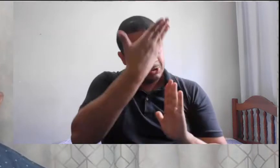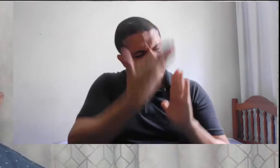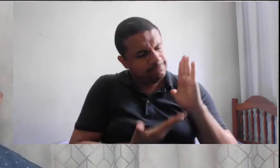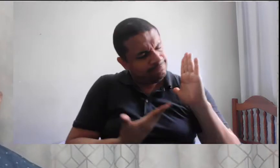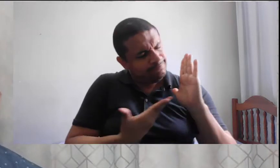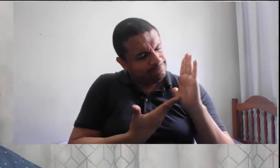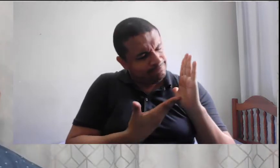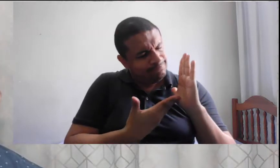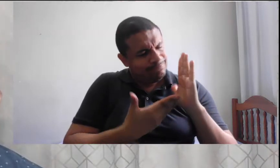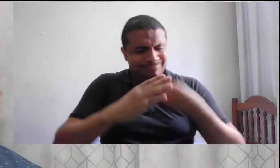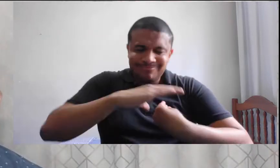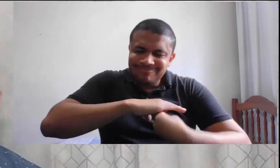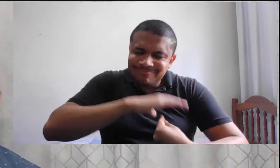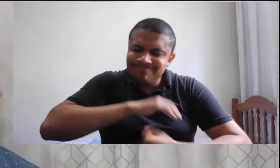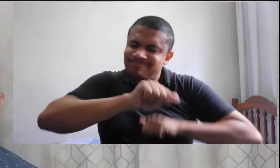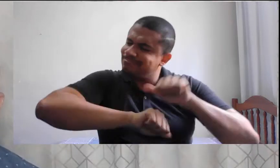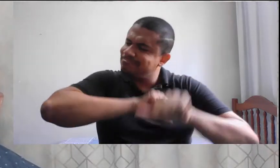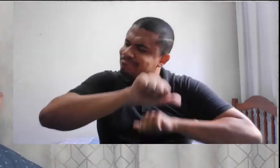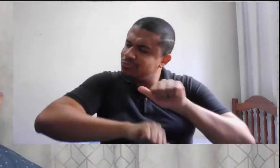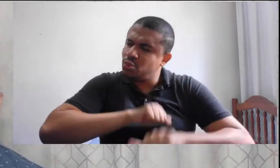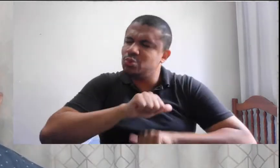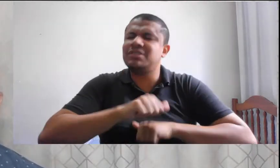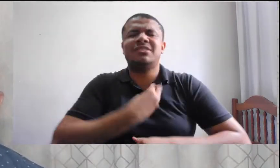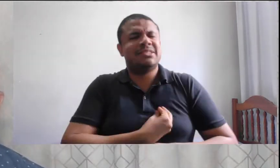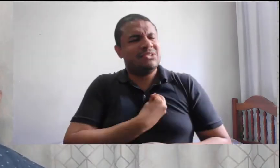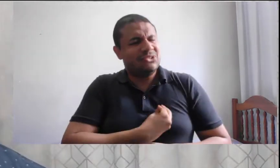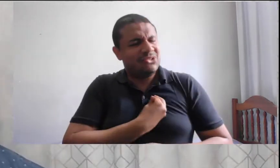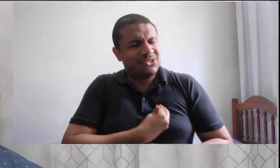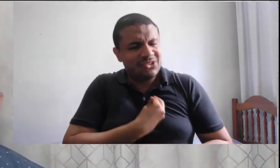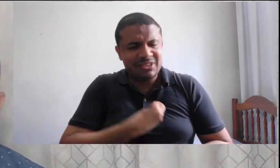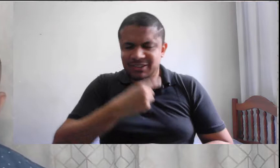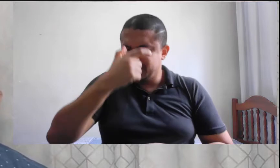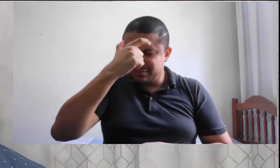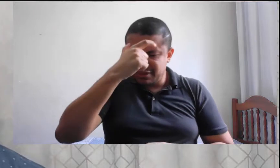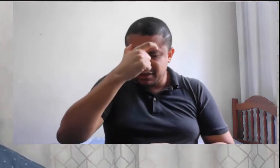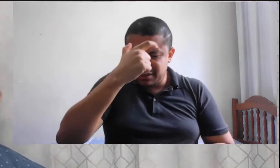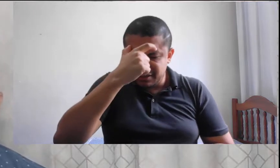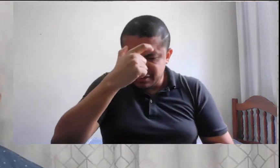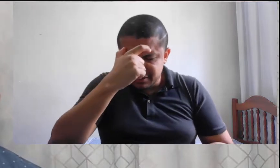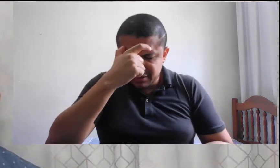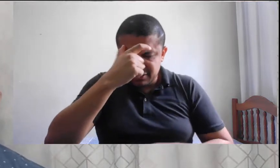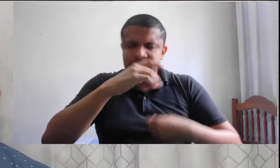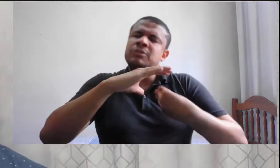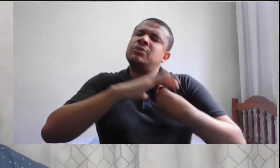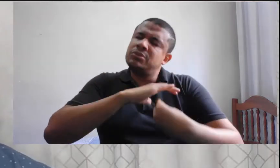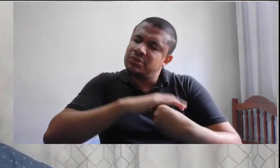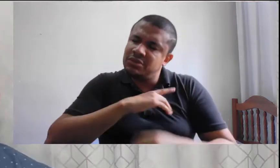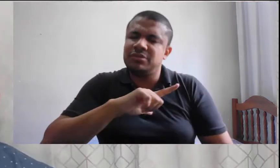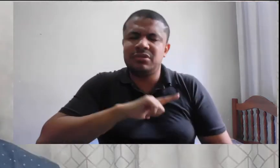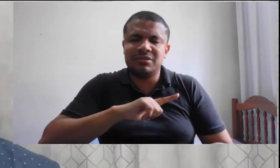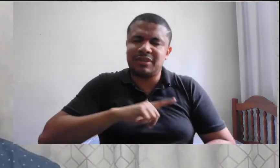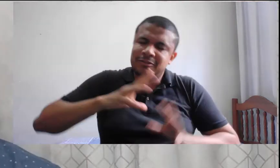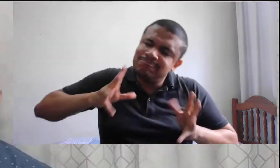que nos transforma, a sua palavra que nos resgata, a sua palavra que muda a nossa mente, a sua palavra que nos conduz, que